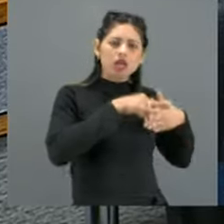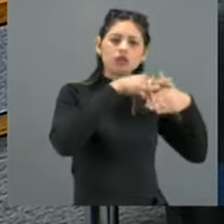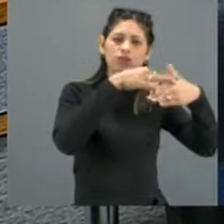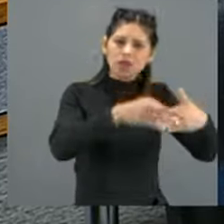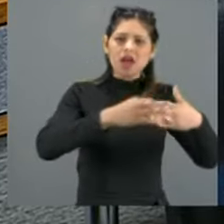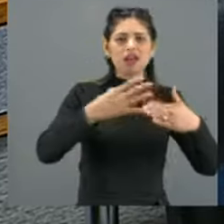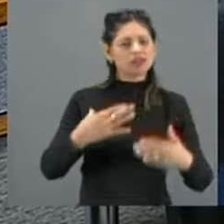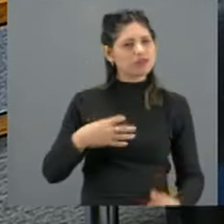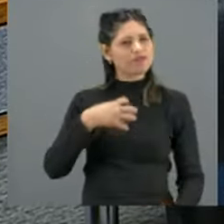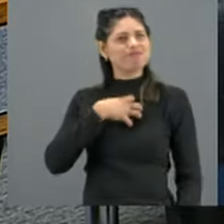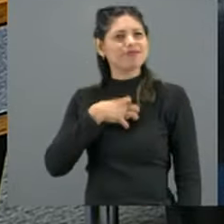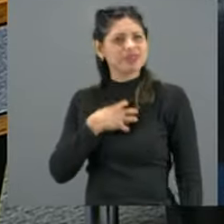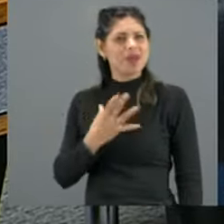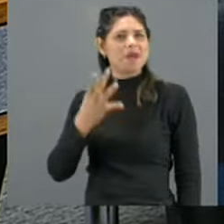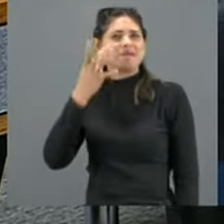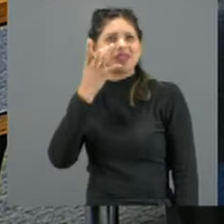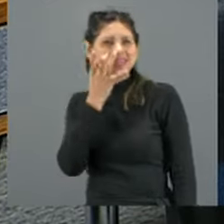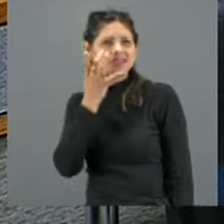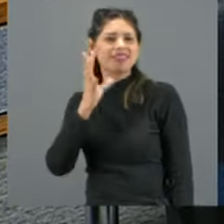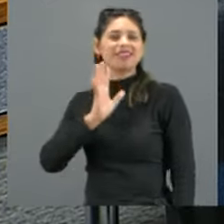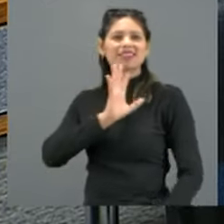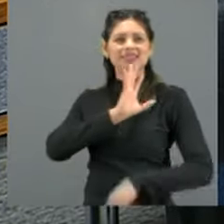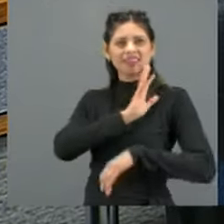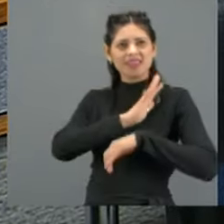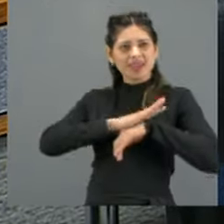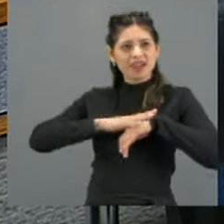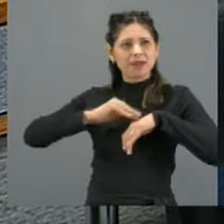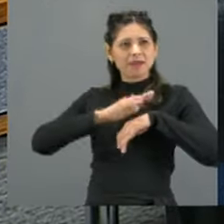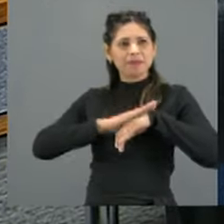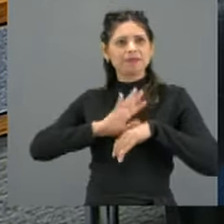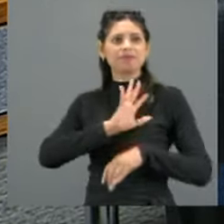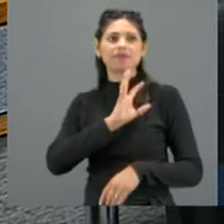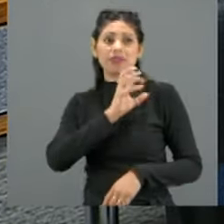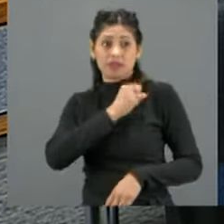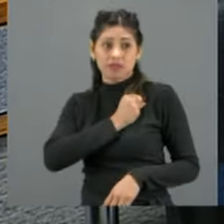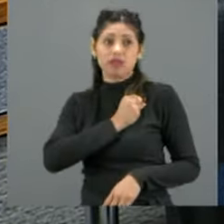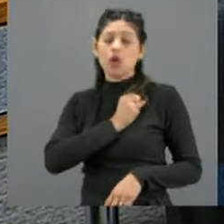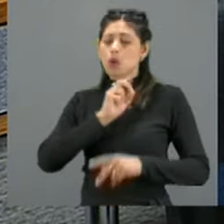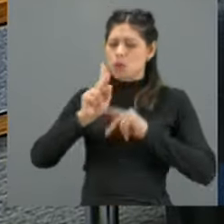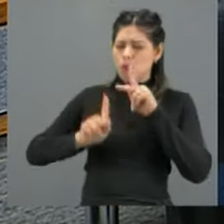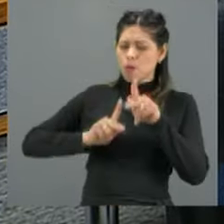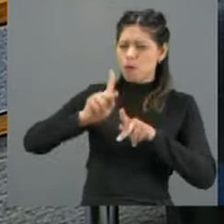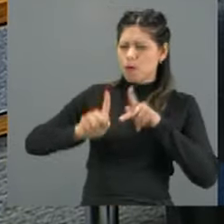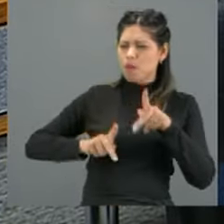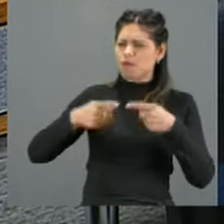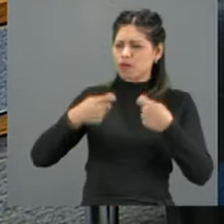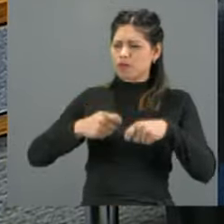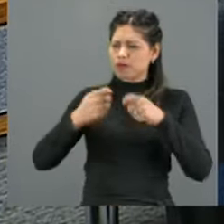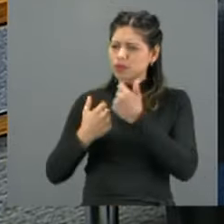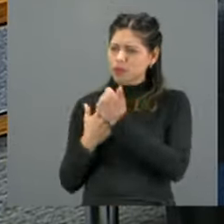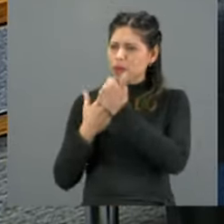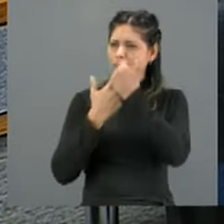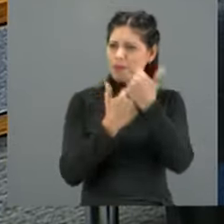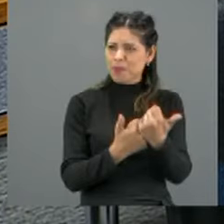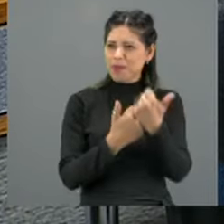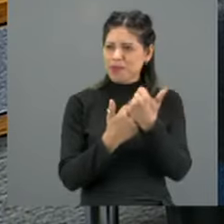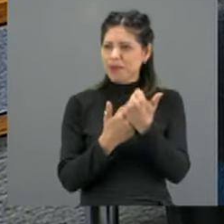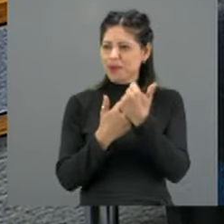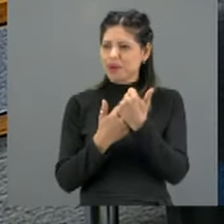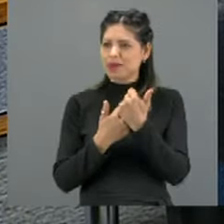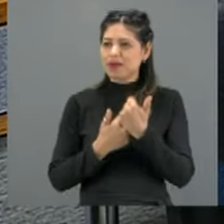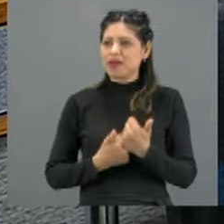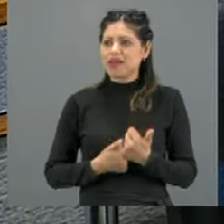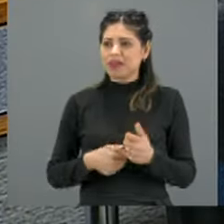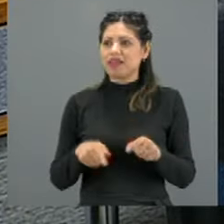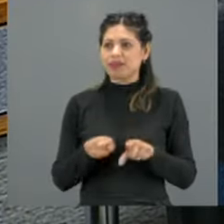presença, o seu carinho, o seu amor para esse povo que tem tanta necessidade do apoio público. Então, eu fico muito feliz de